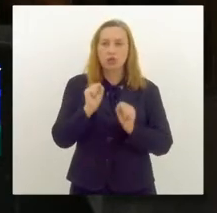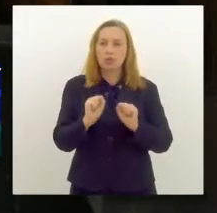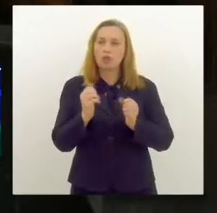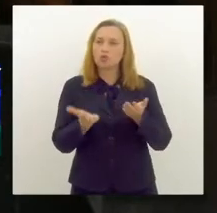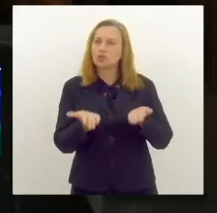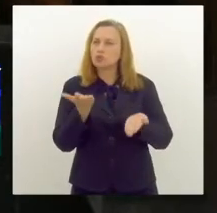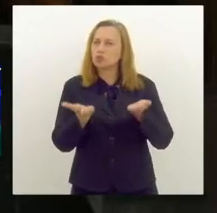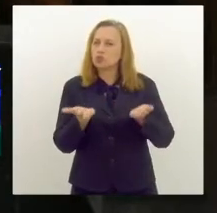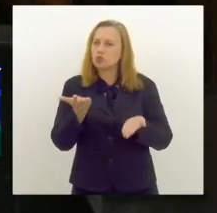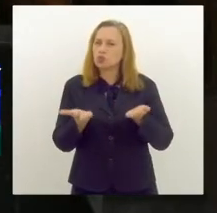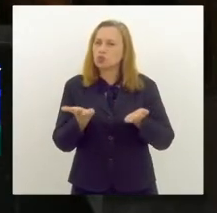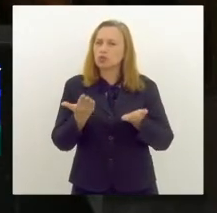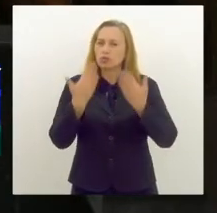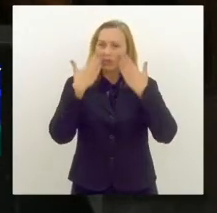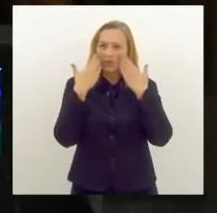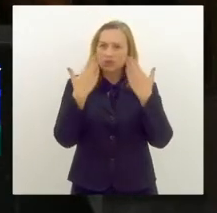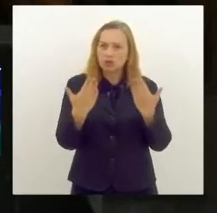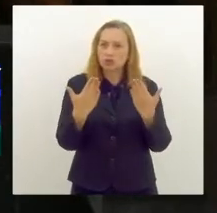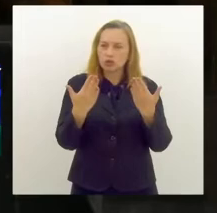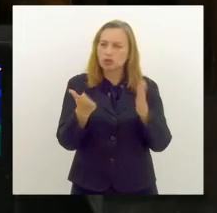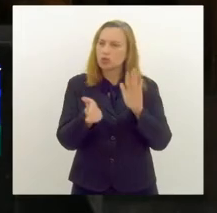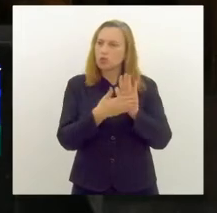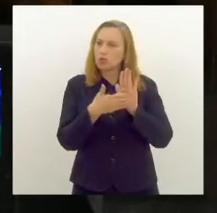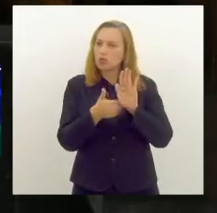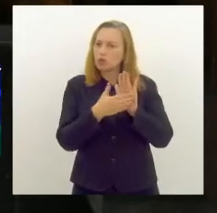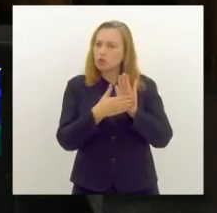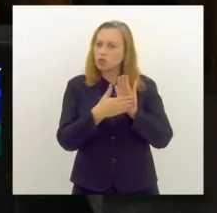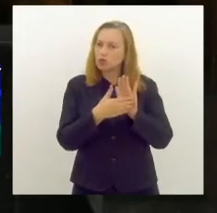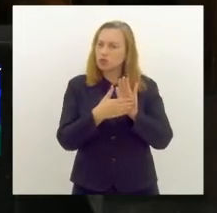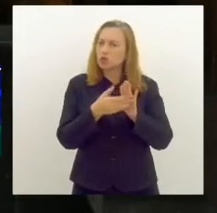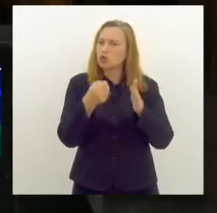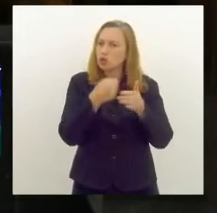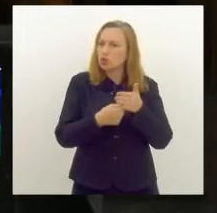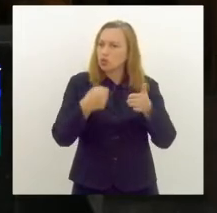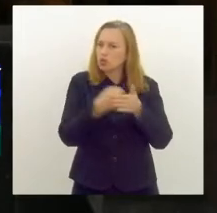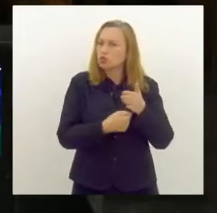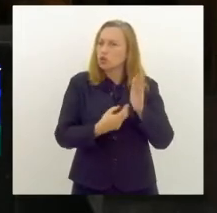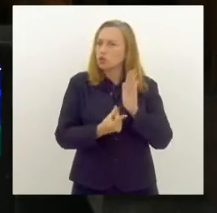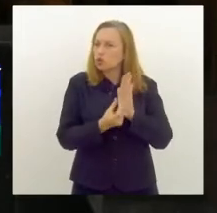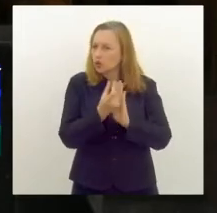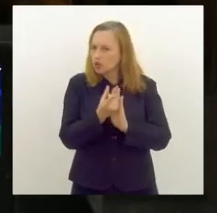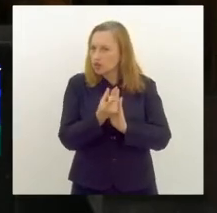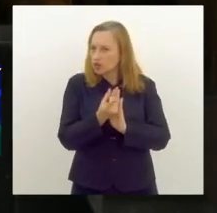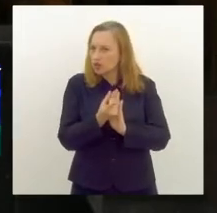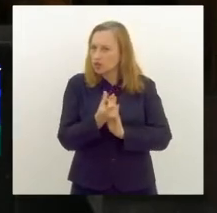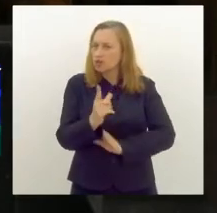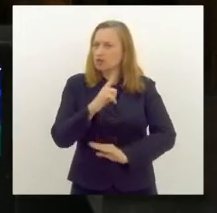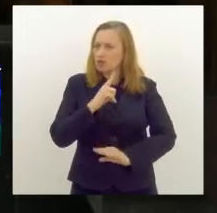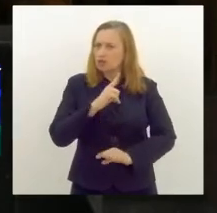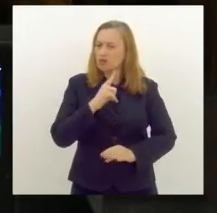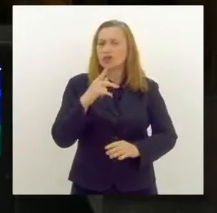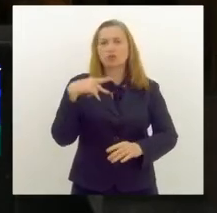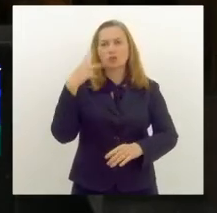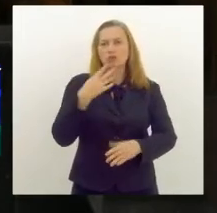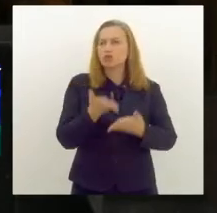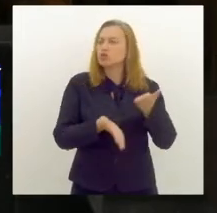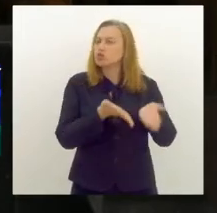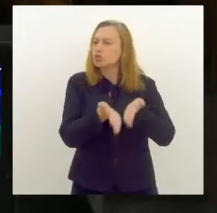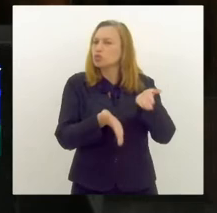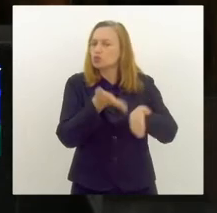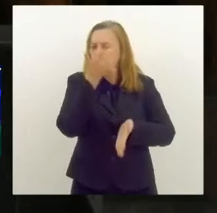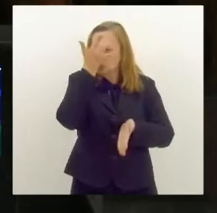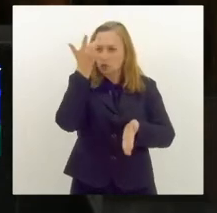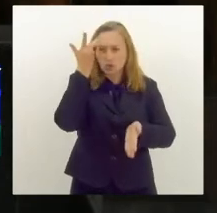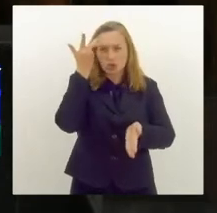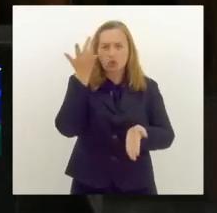balanço de que apresentou propostas, de que lutou por orçamento para que houvesse uma política de cuidado na saúde mental e